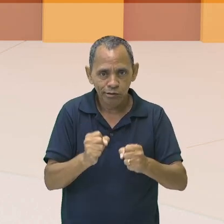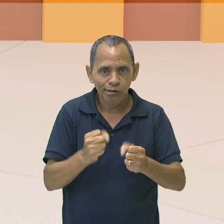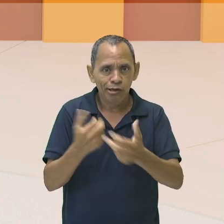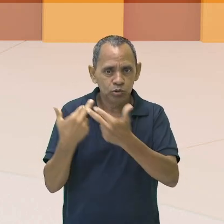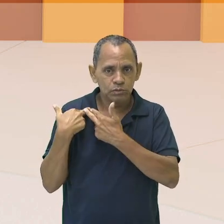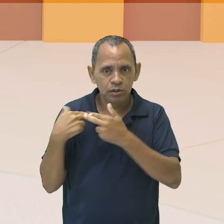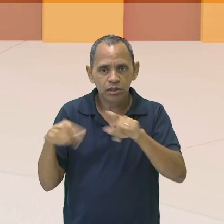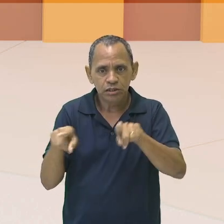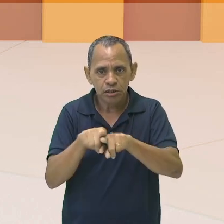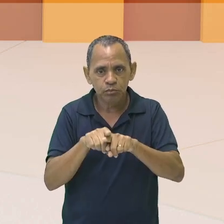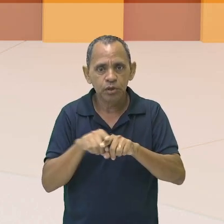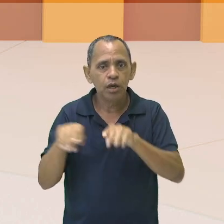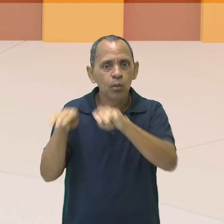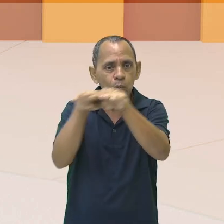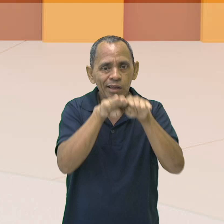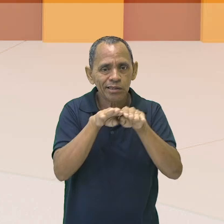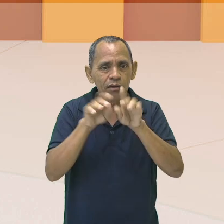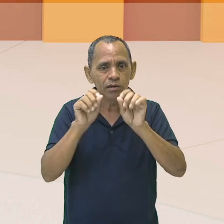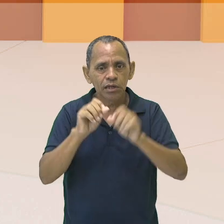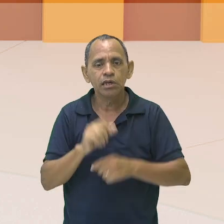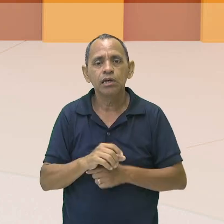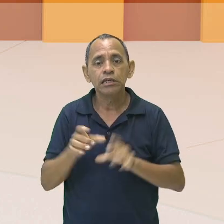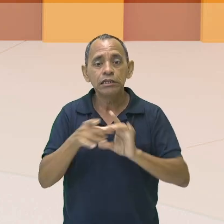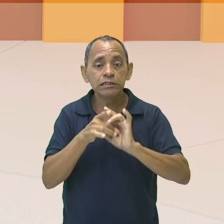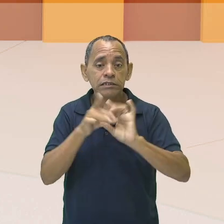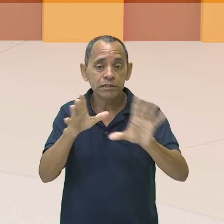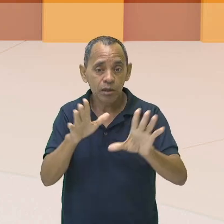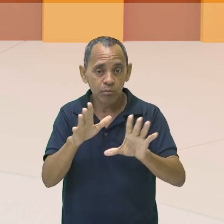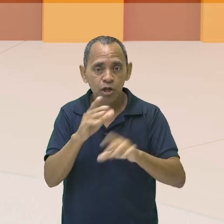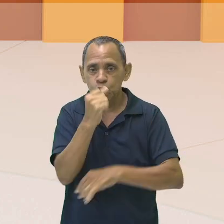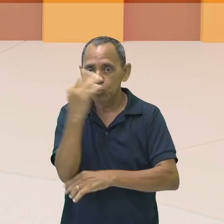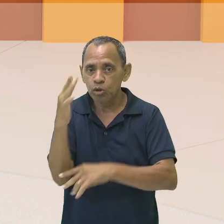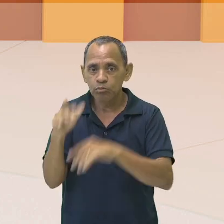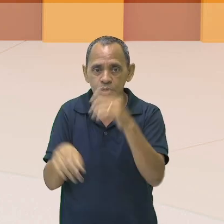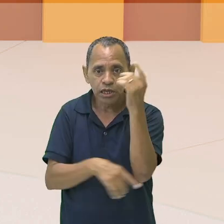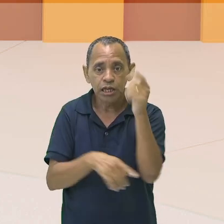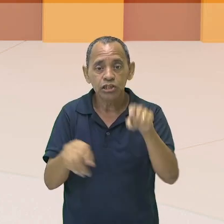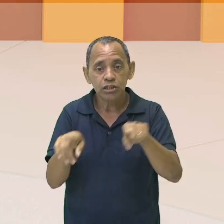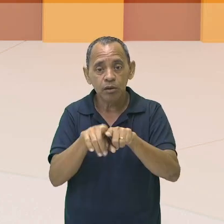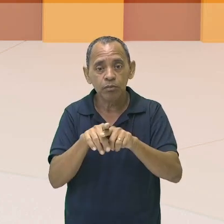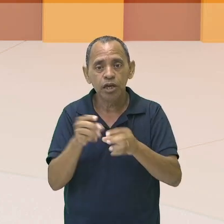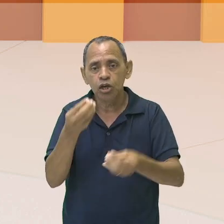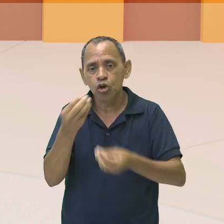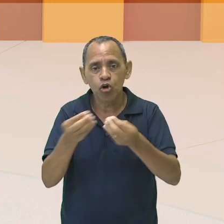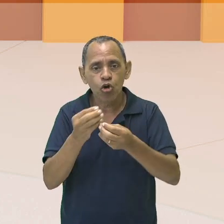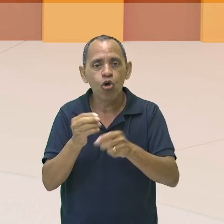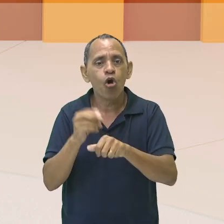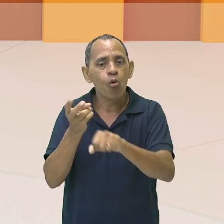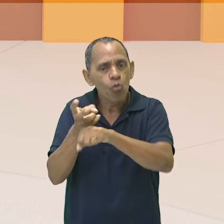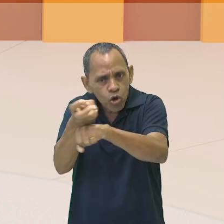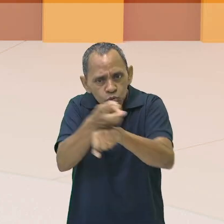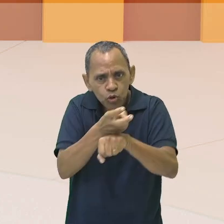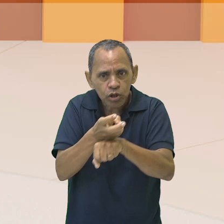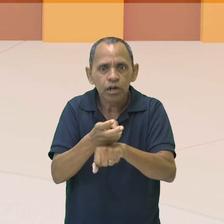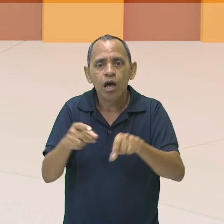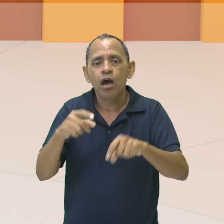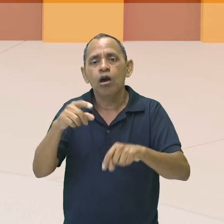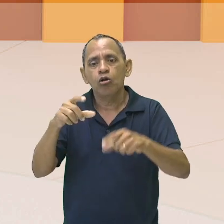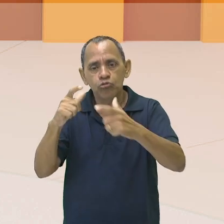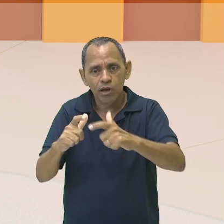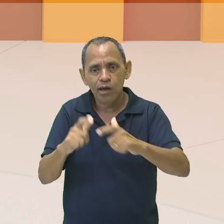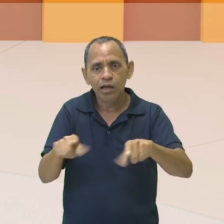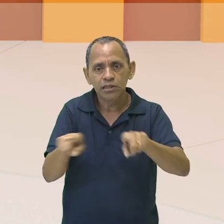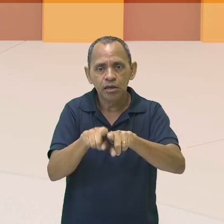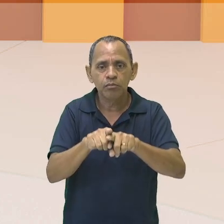ambiental também, licenciamento ambiental é um ponto importante, implementação do cadastro técnico federal e execução de